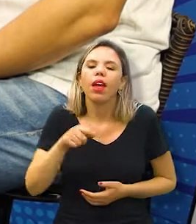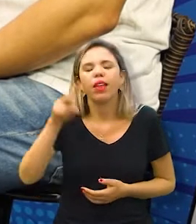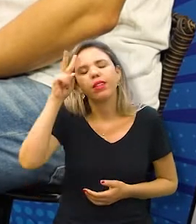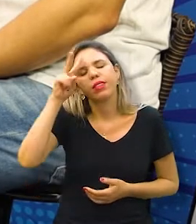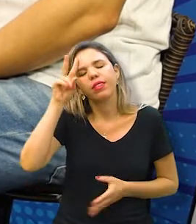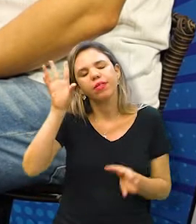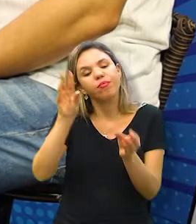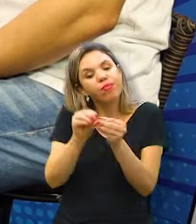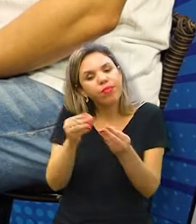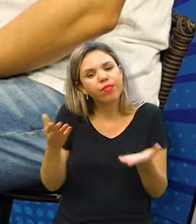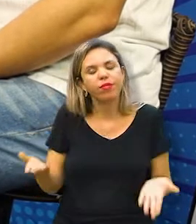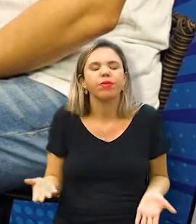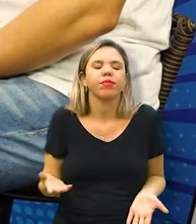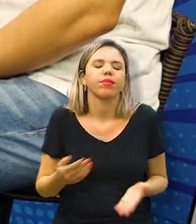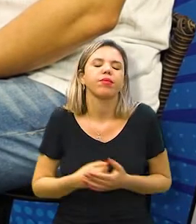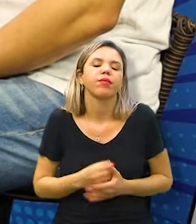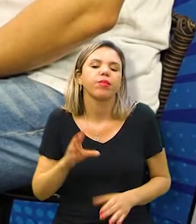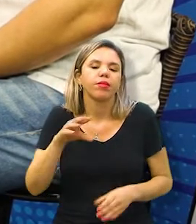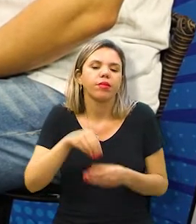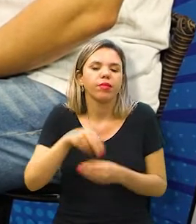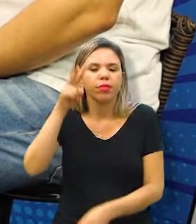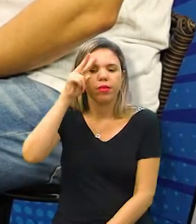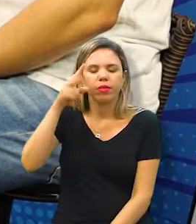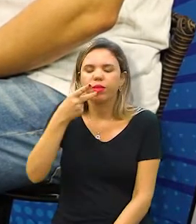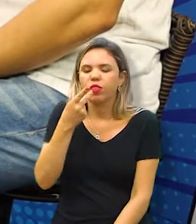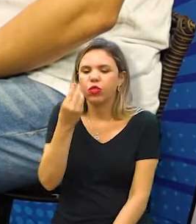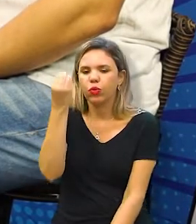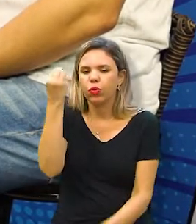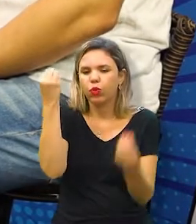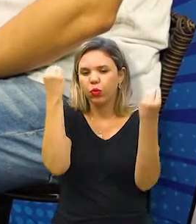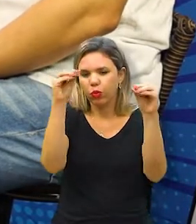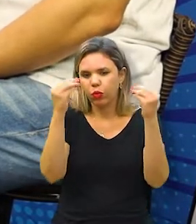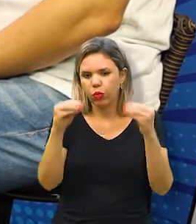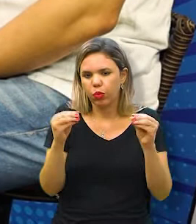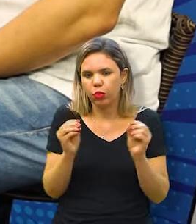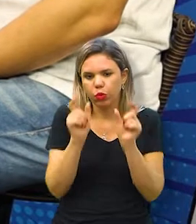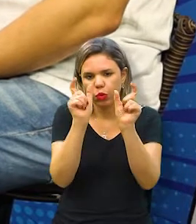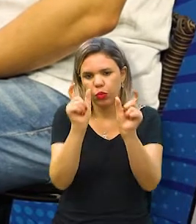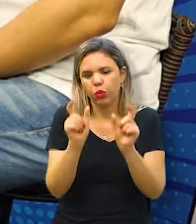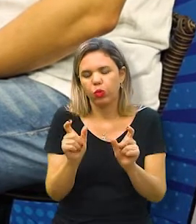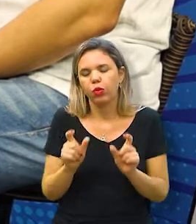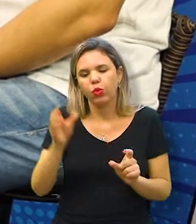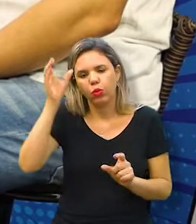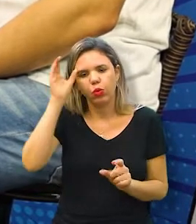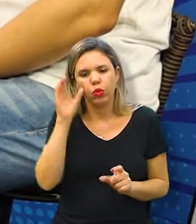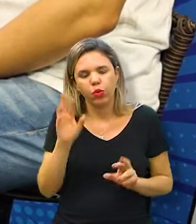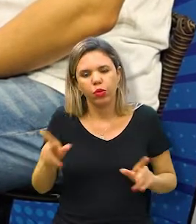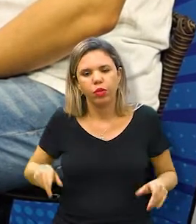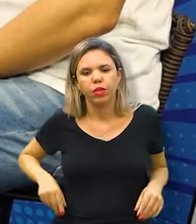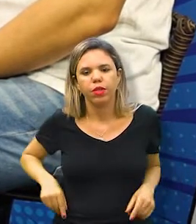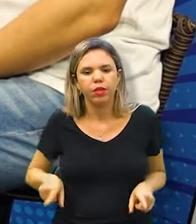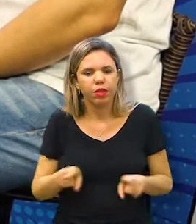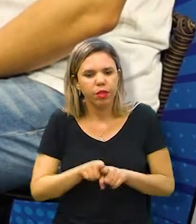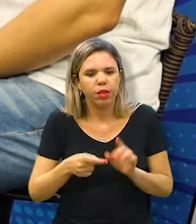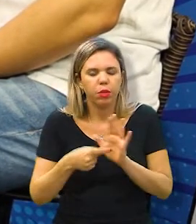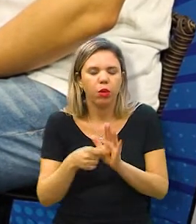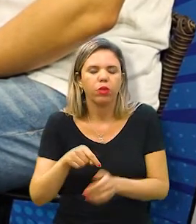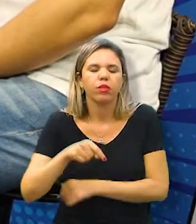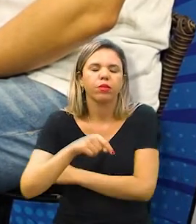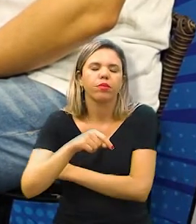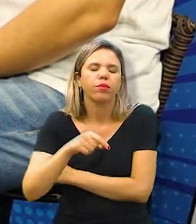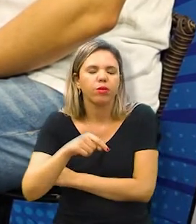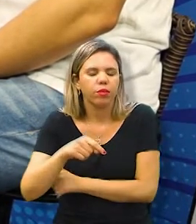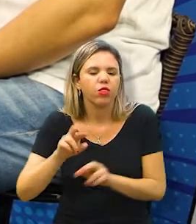a história, e dentro da história eu coloco várias expressões em coreano, também mostro